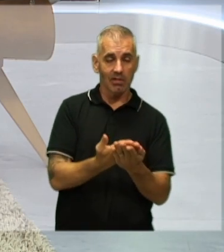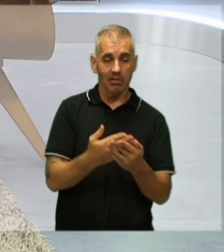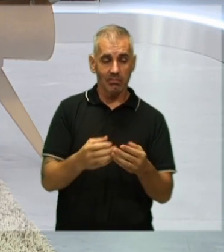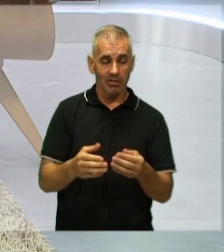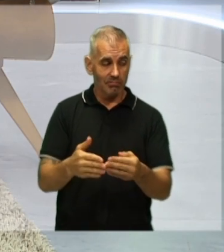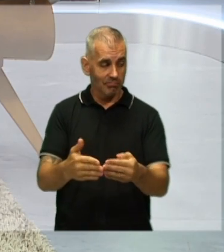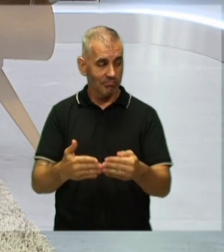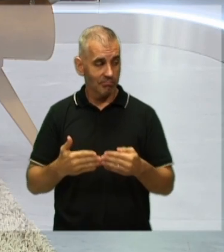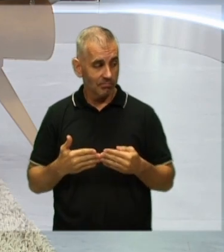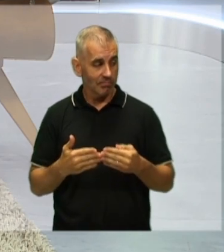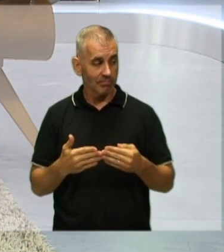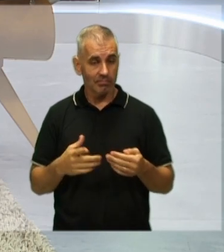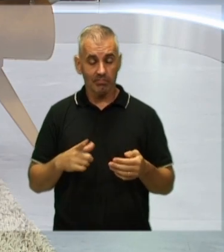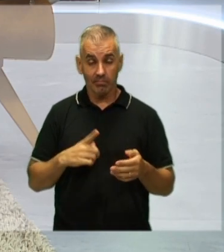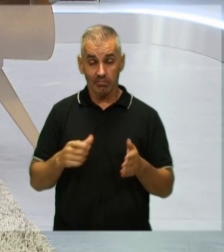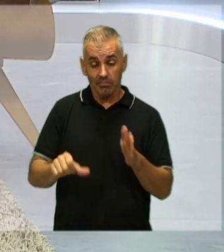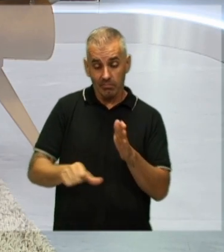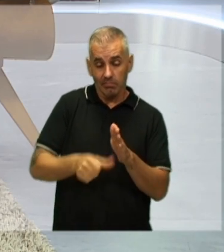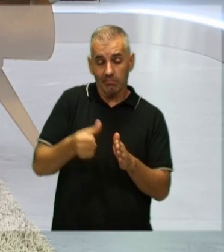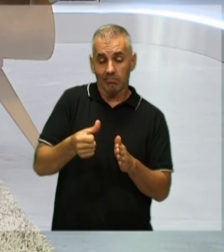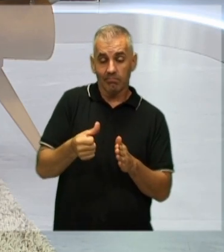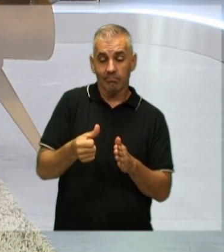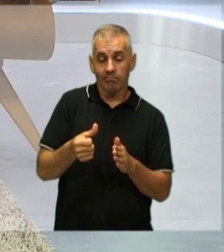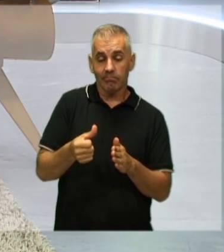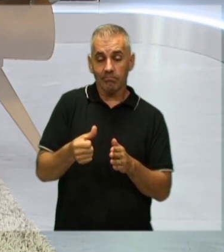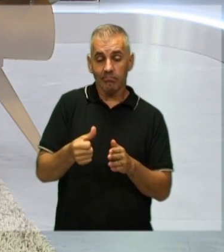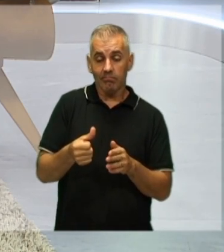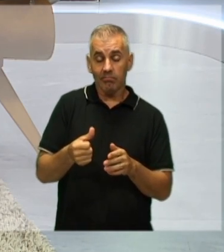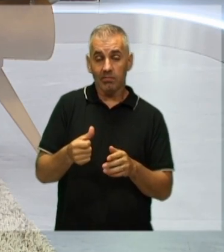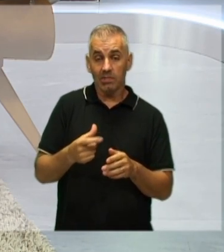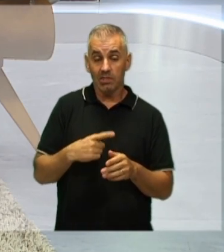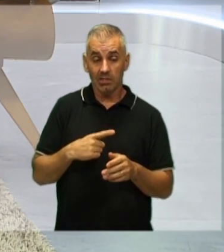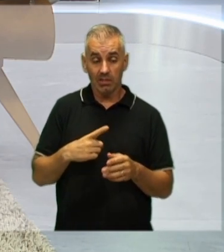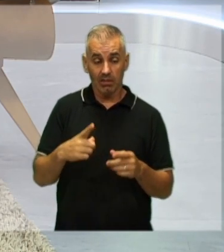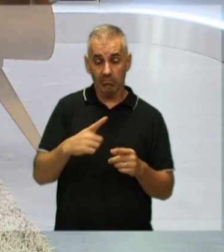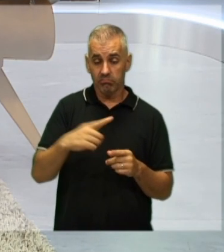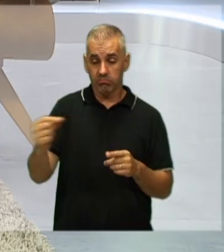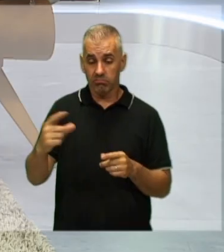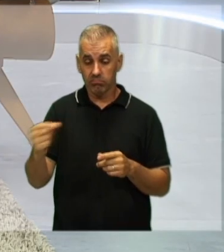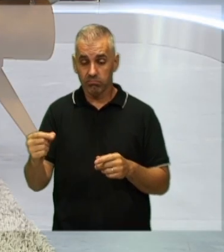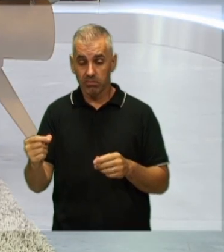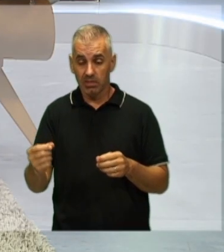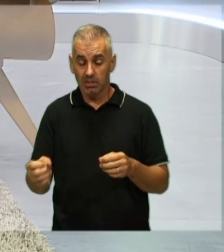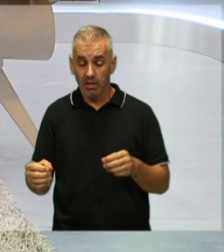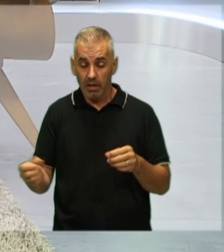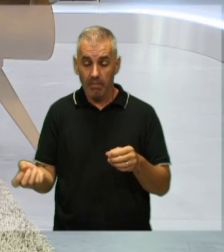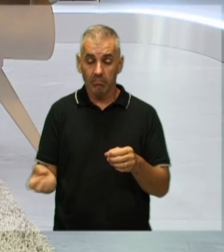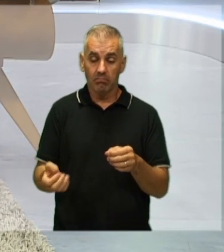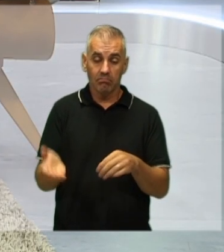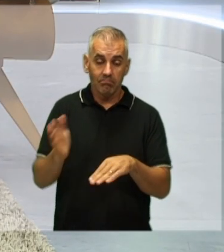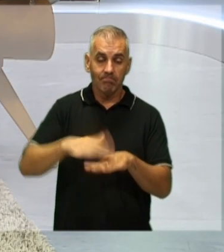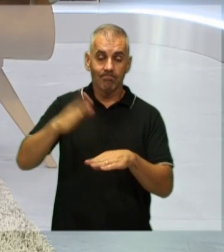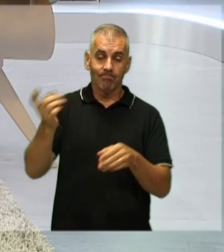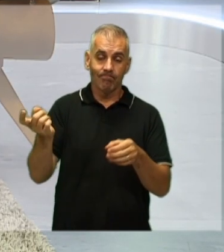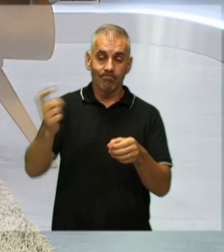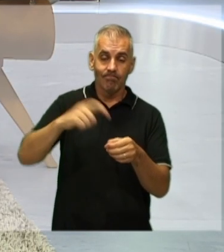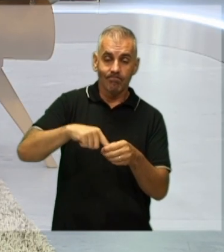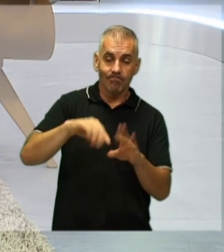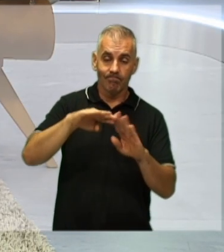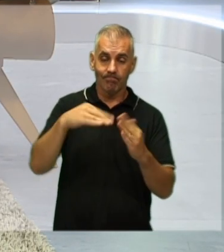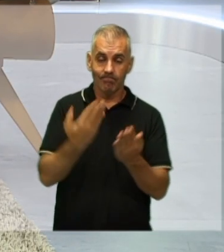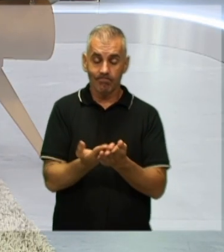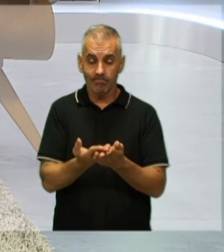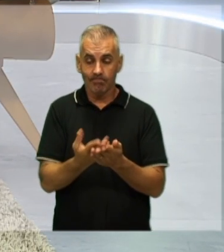quem está entrando no 1º ano não tem onde colocar, porque está saindo menos gente do que entrando, está entrando mais gente do que saindo. Então quem